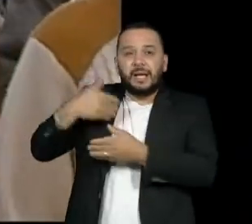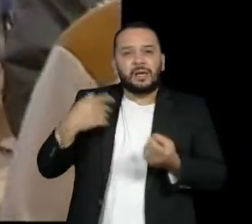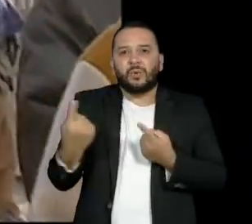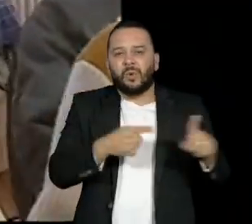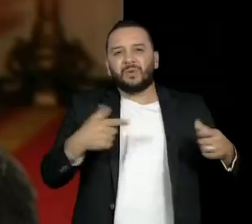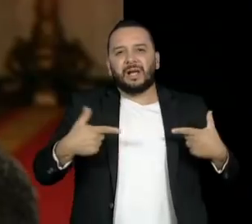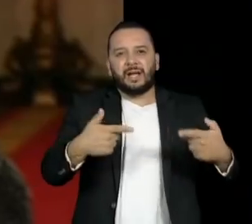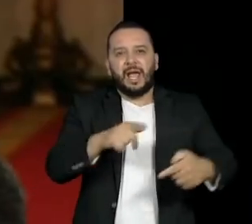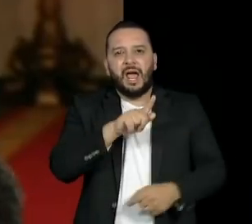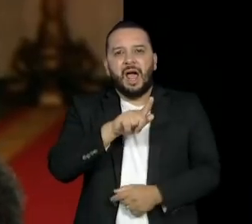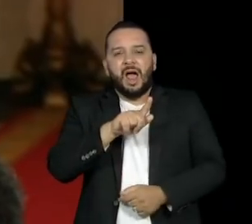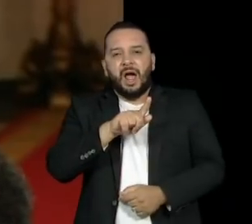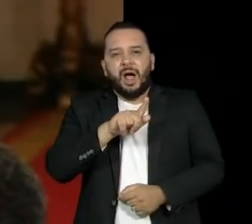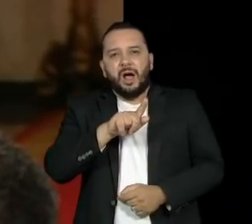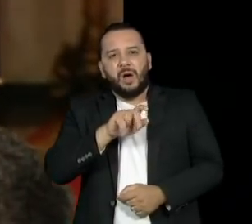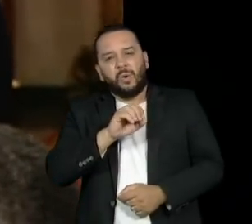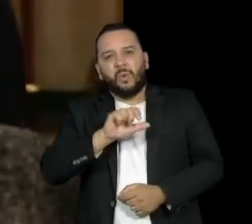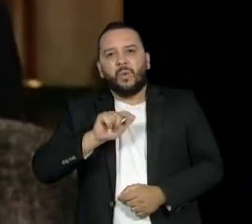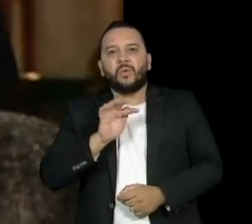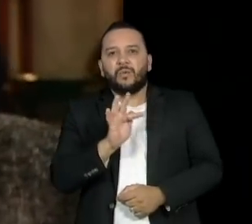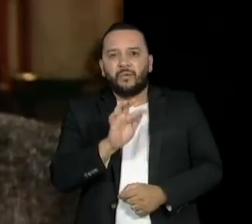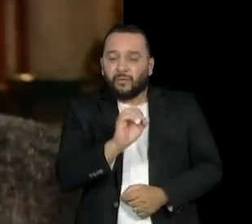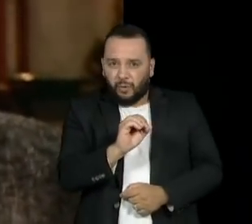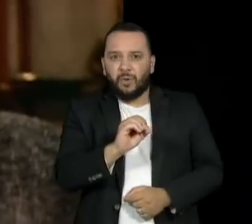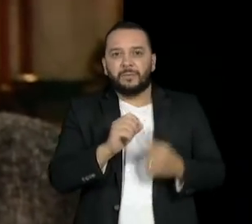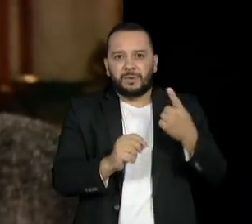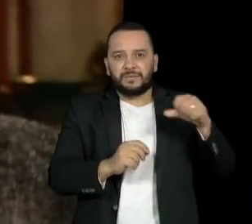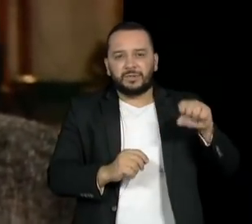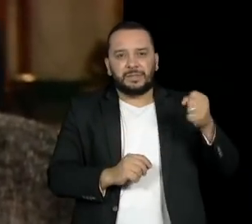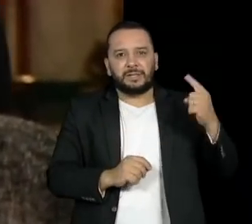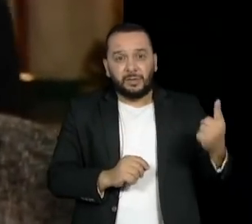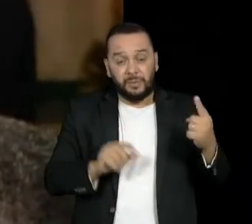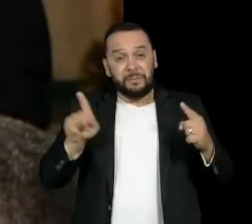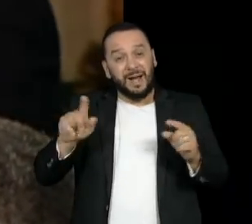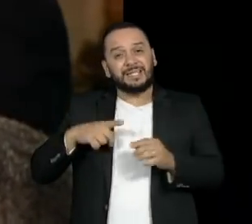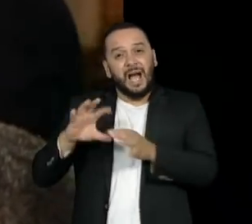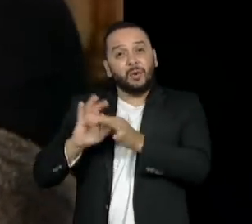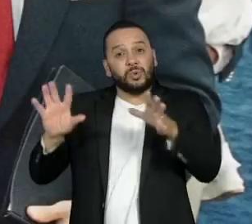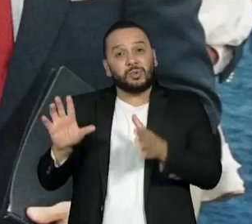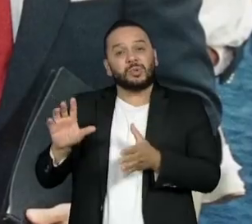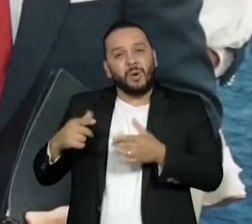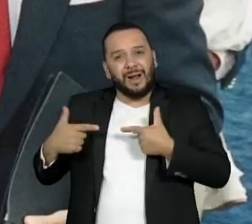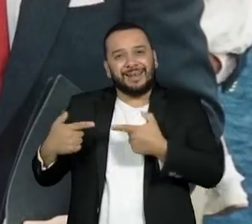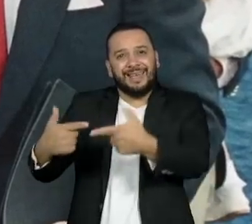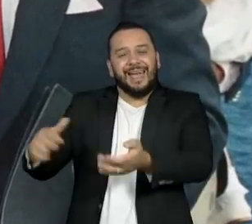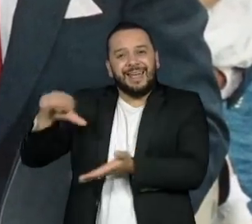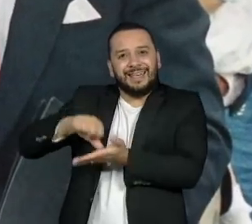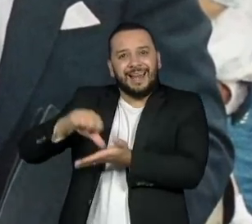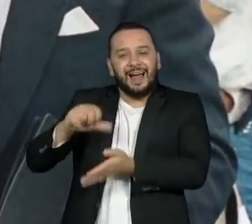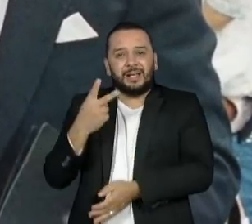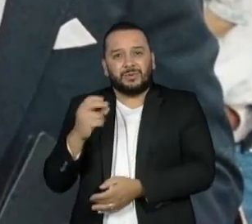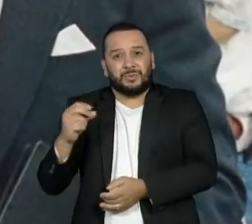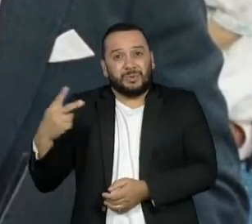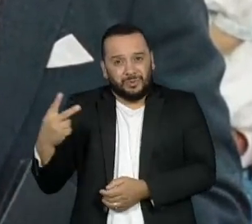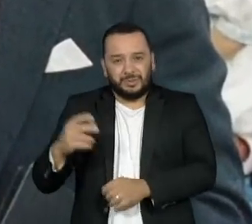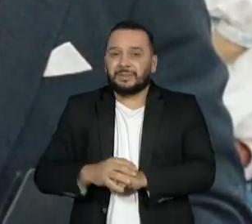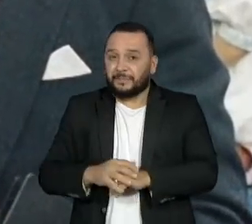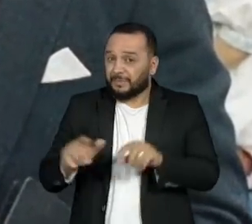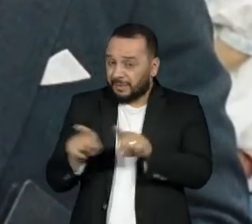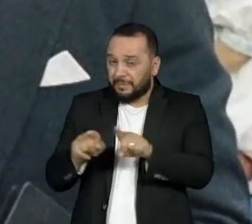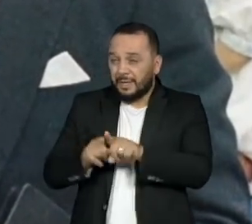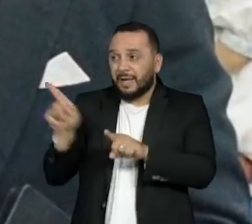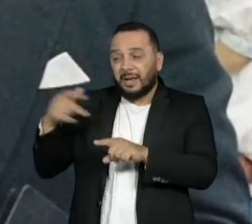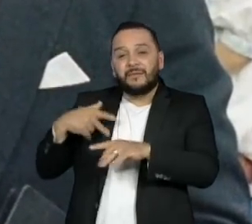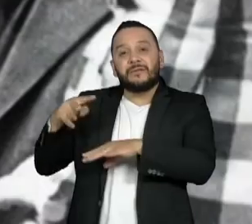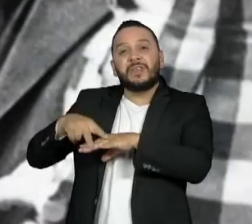em 91, mas foi a favor da resolução que autorizou a Guerra do Iraque em 2002. Viúvo depois de um acidente que matou a esposa e